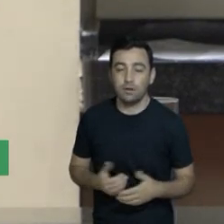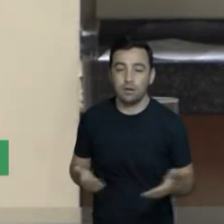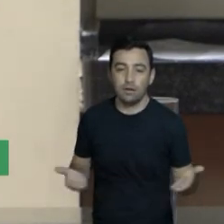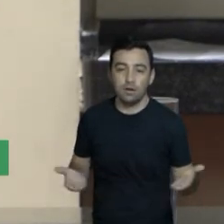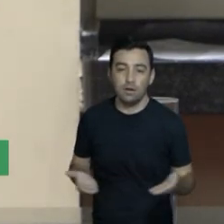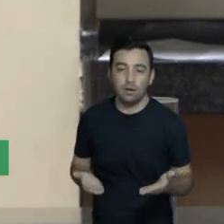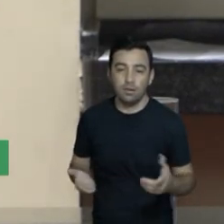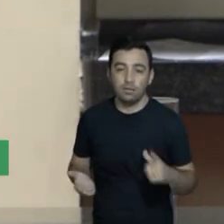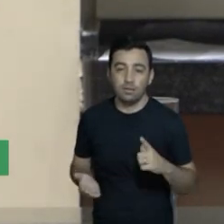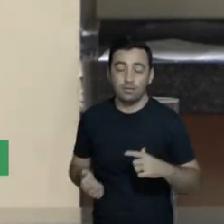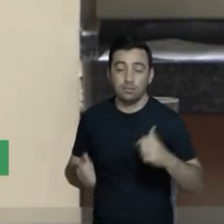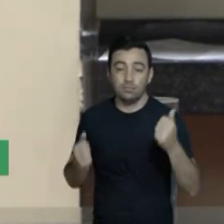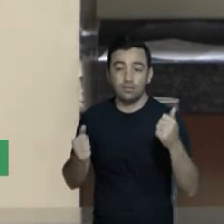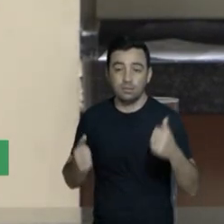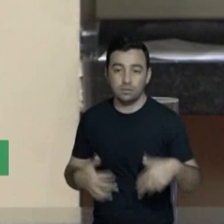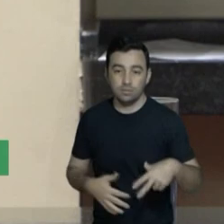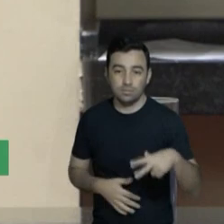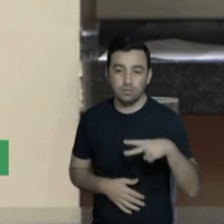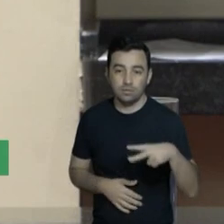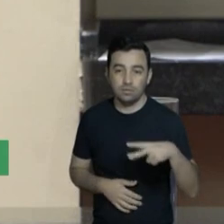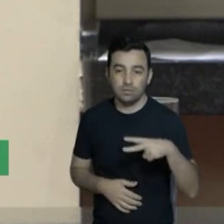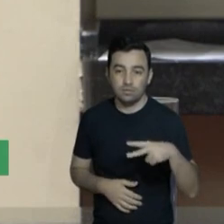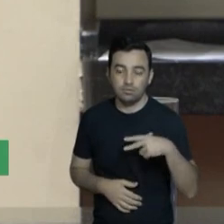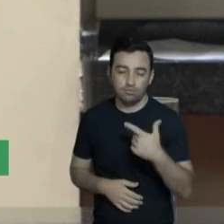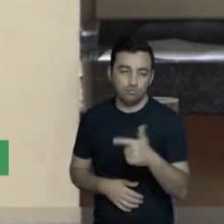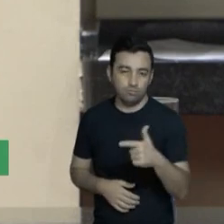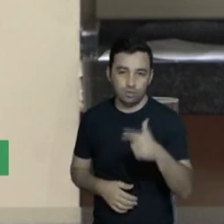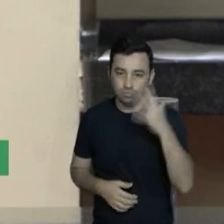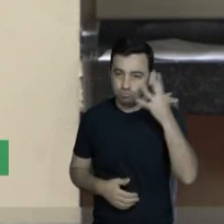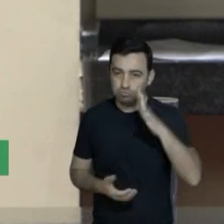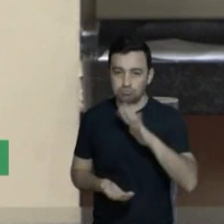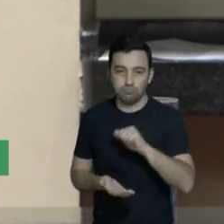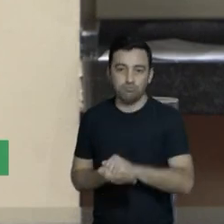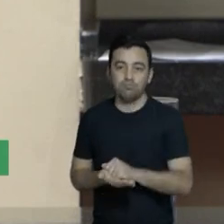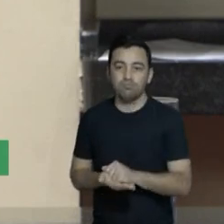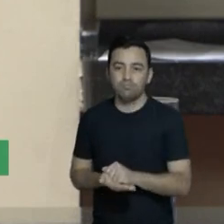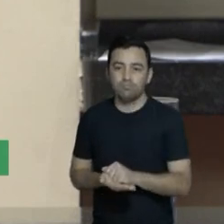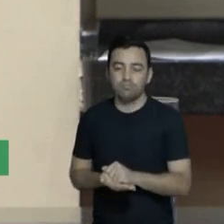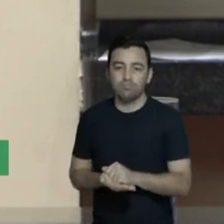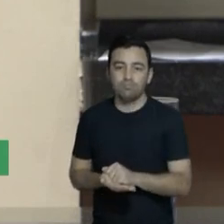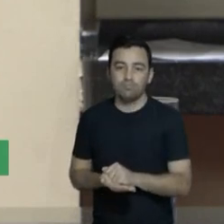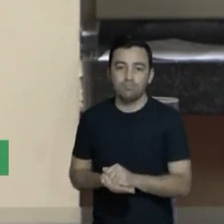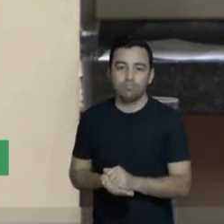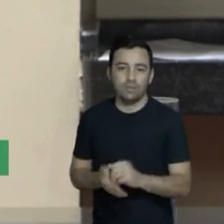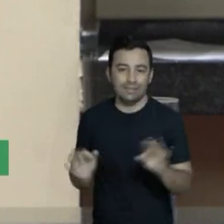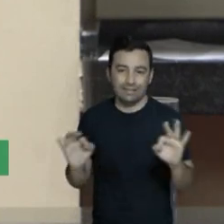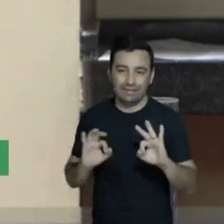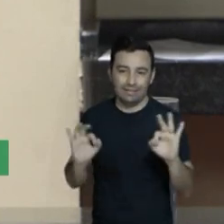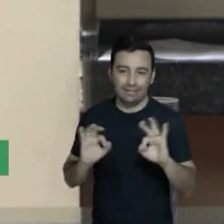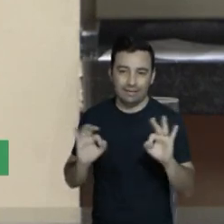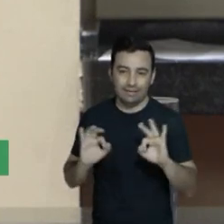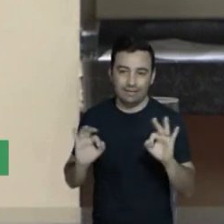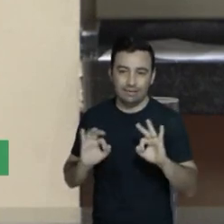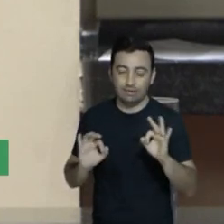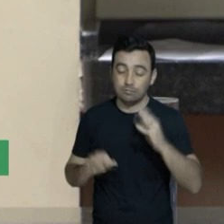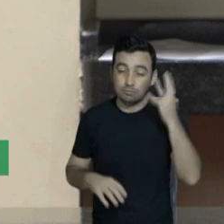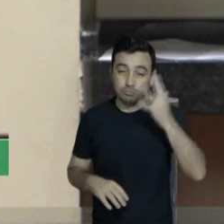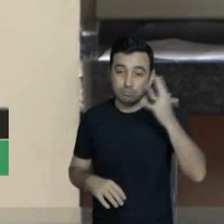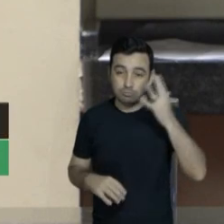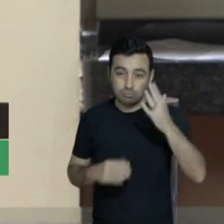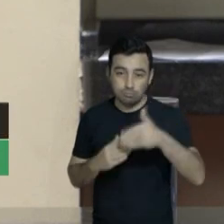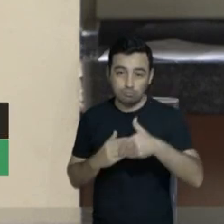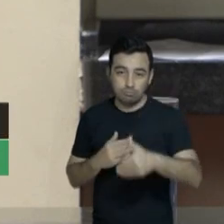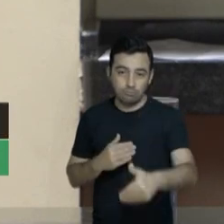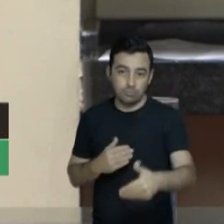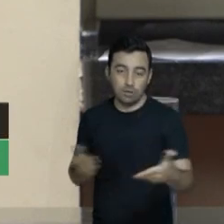Passamos as explicações pessoais, não há oradores inscritos. Não havendo mais oradores,